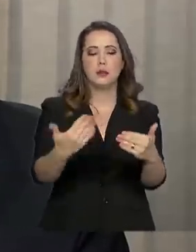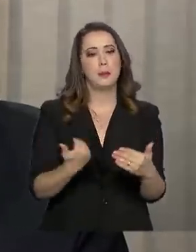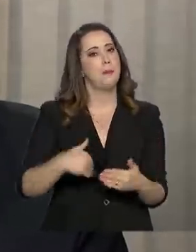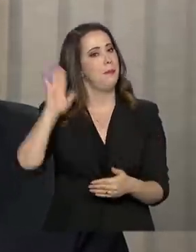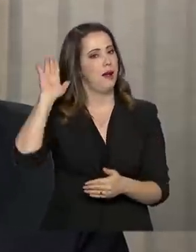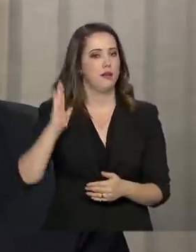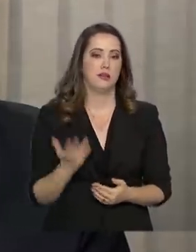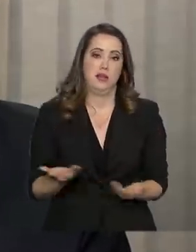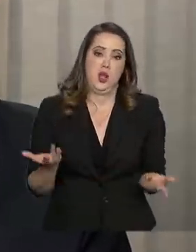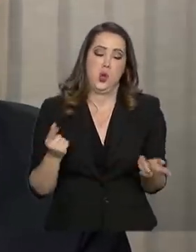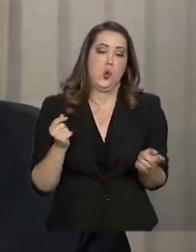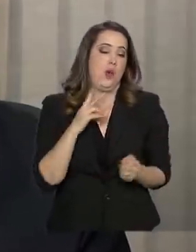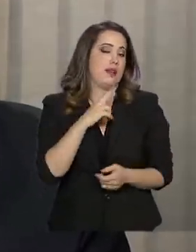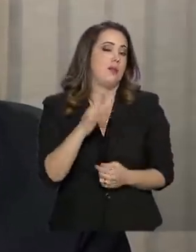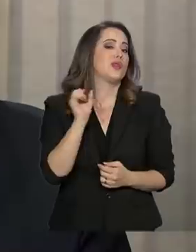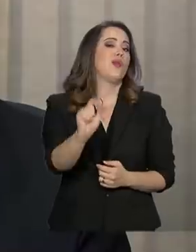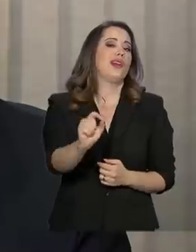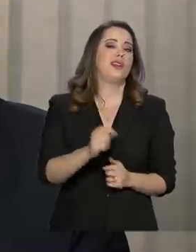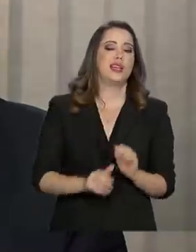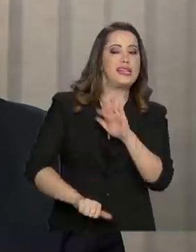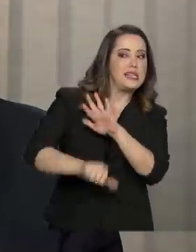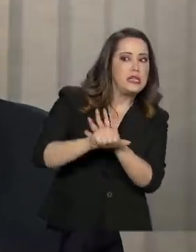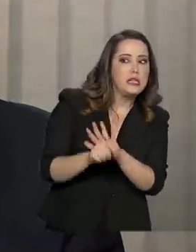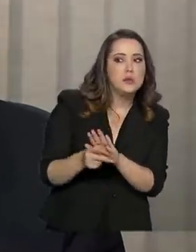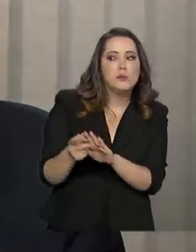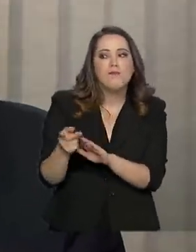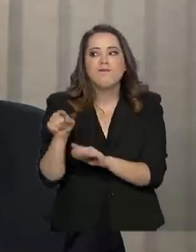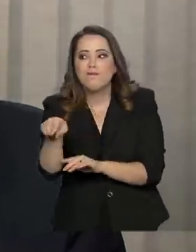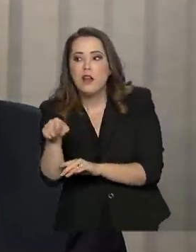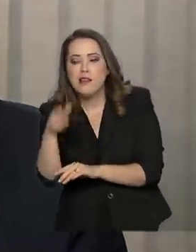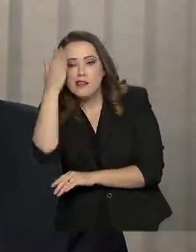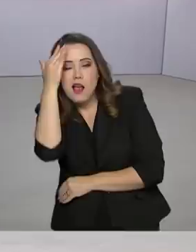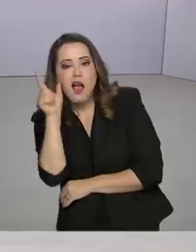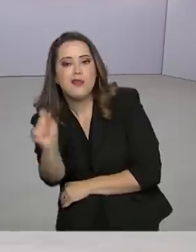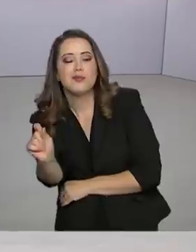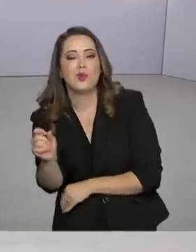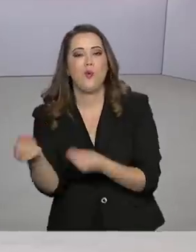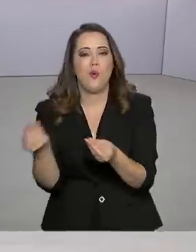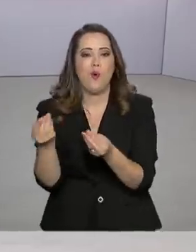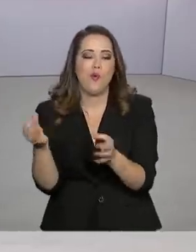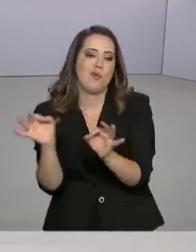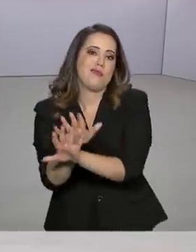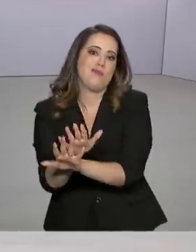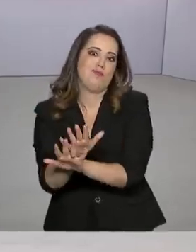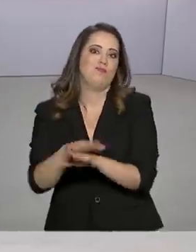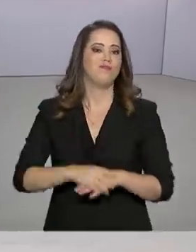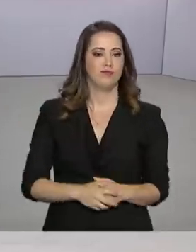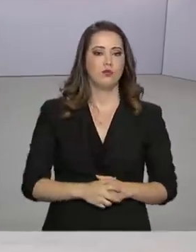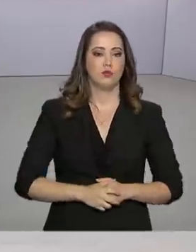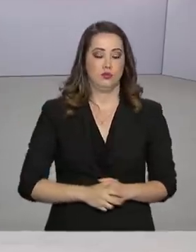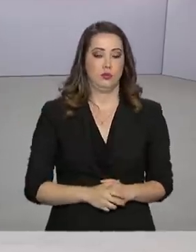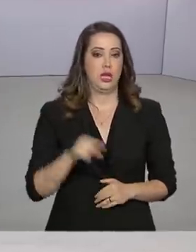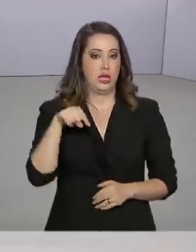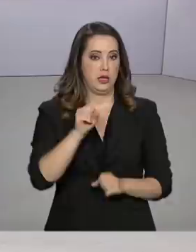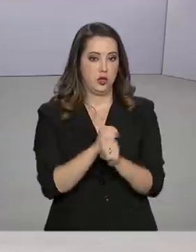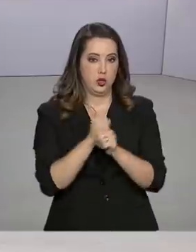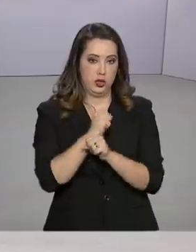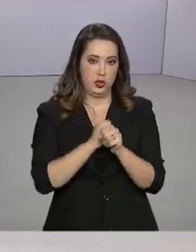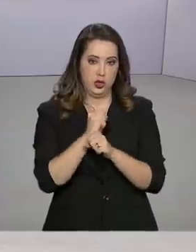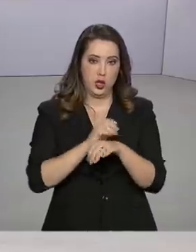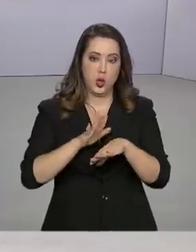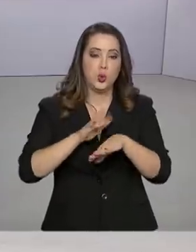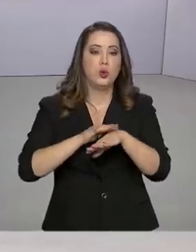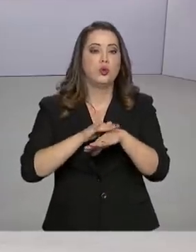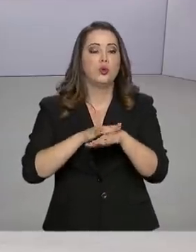disso crimes começam a ser descobertos olhem neste ano combate a doenças